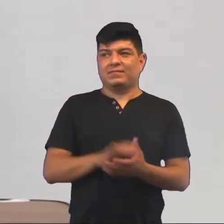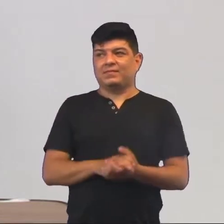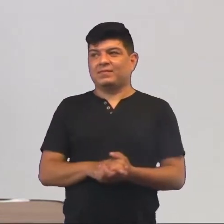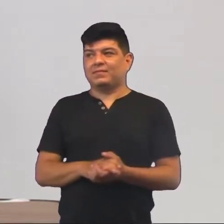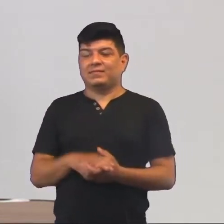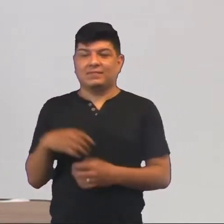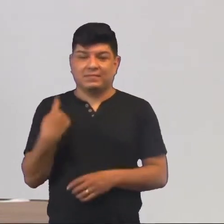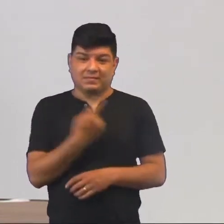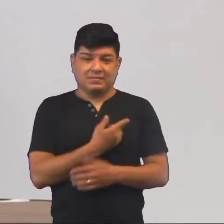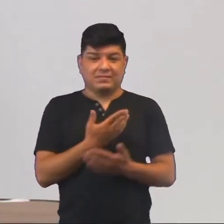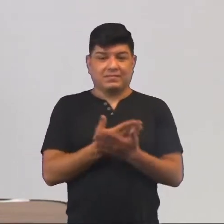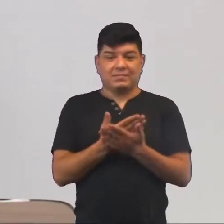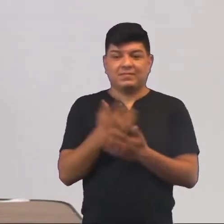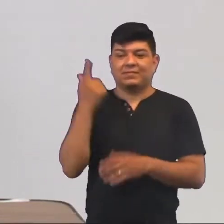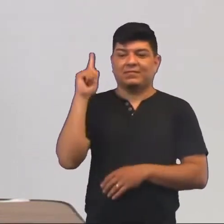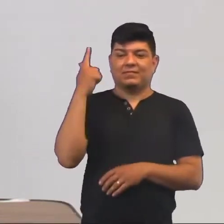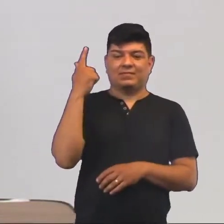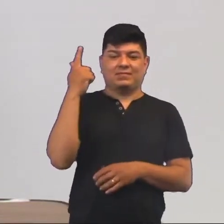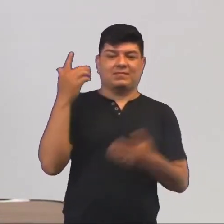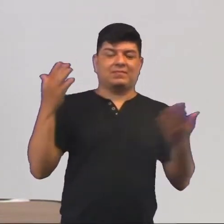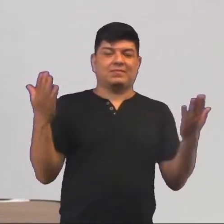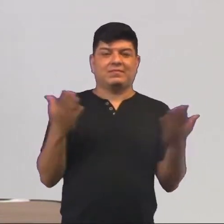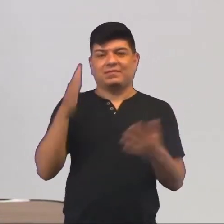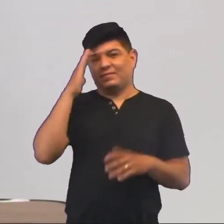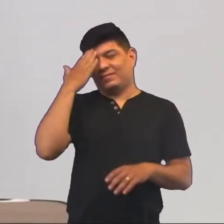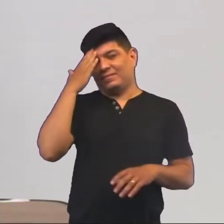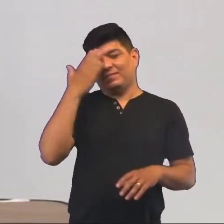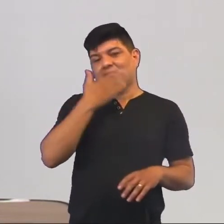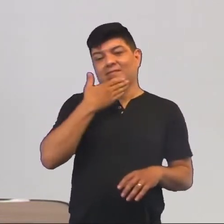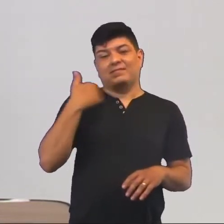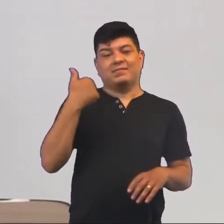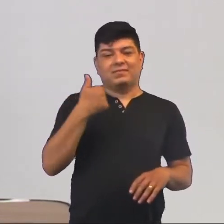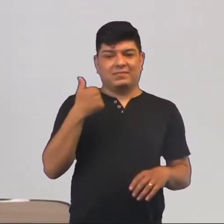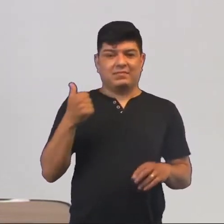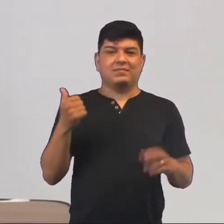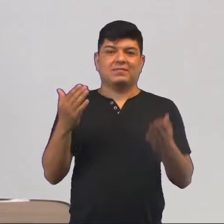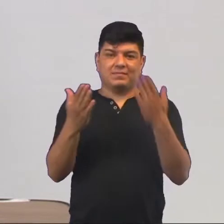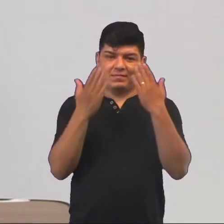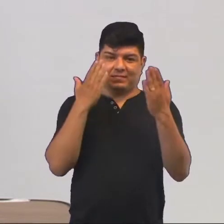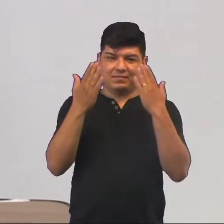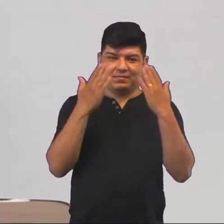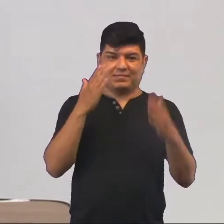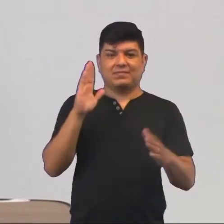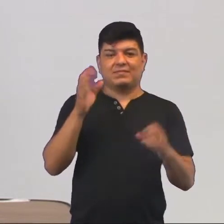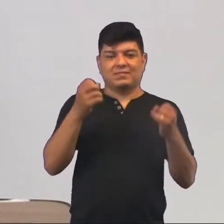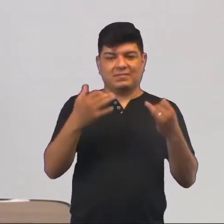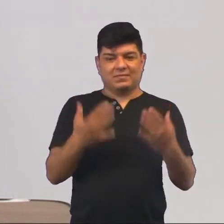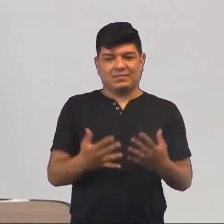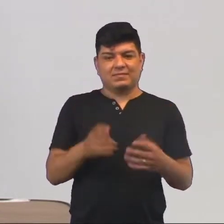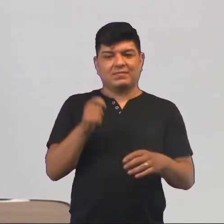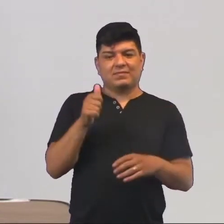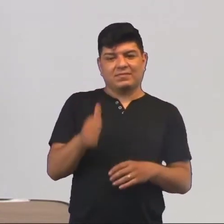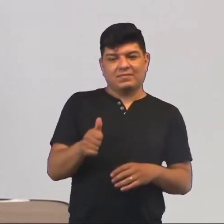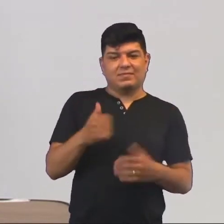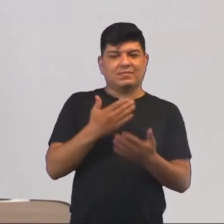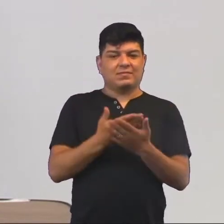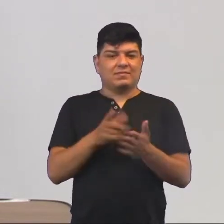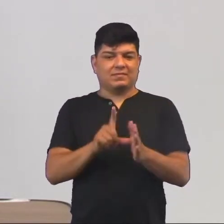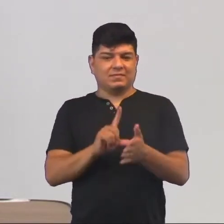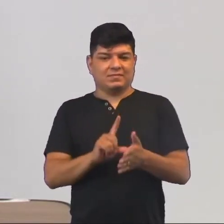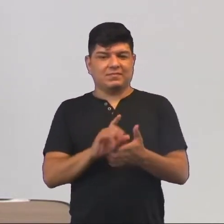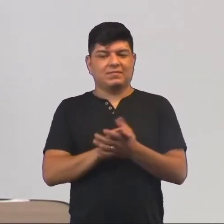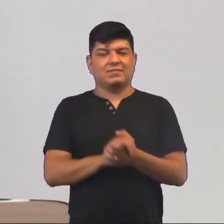Em nossa aula de geografia hoje, vamos compreender um pouco melhor sobre essa relação que nós já até explicamos um pouco na aula